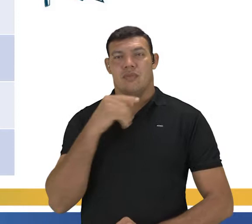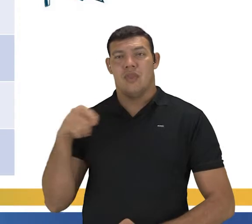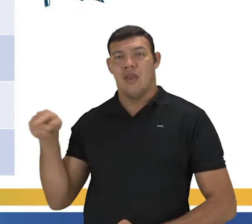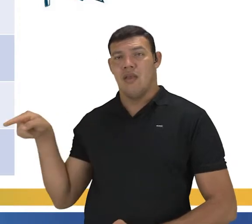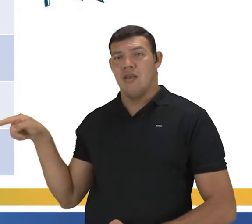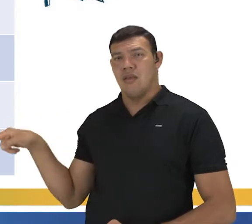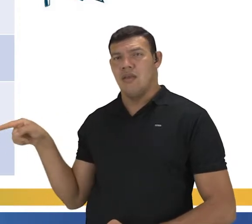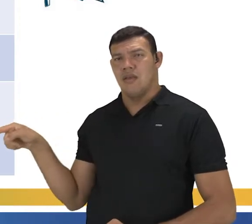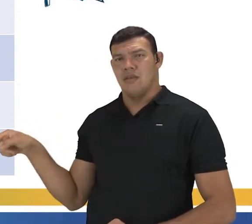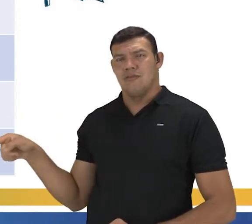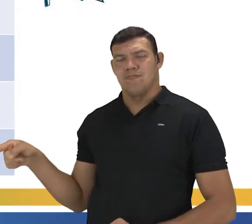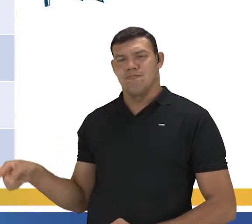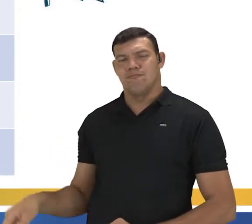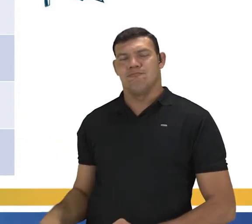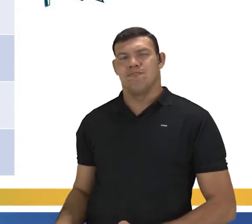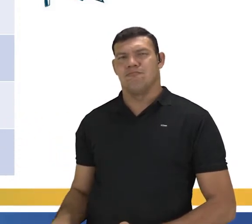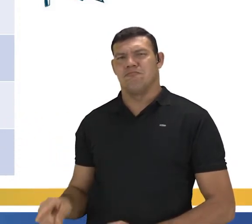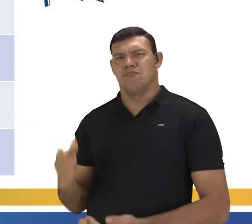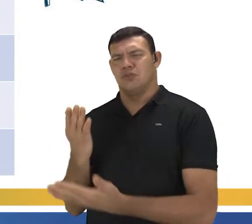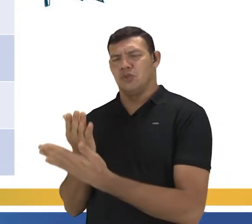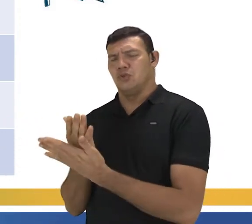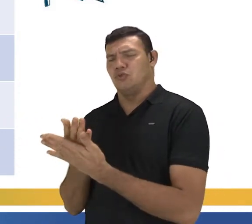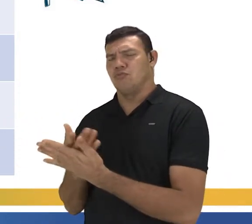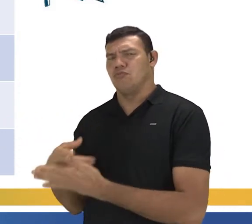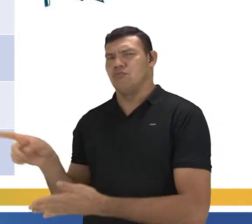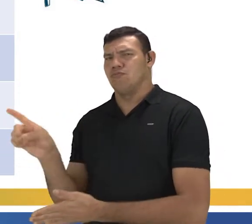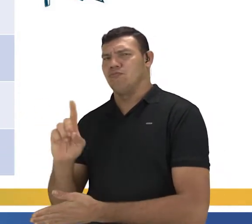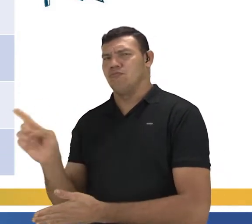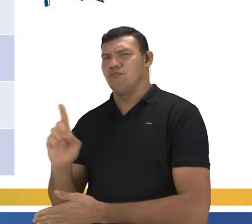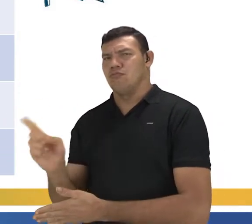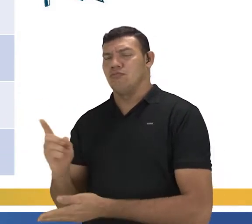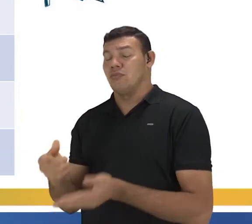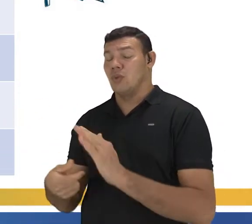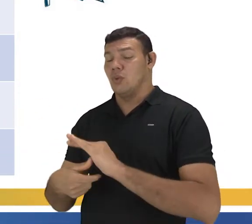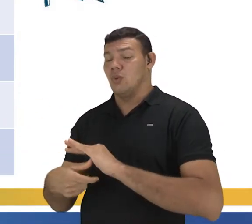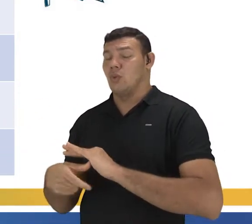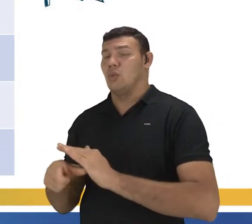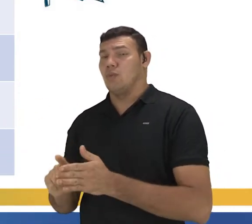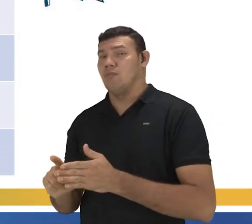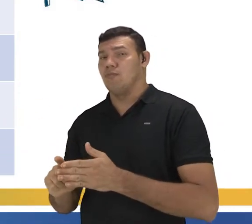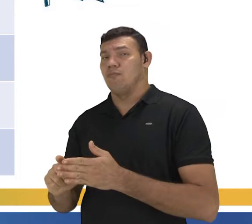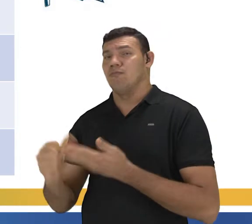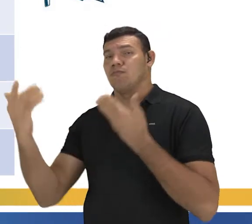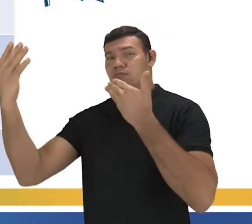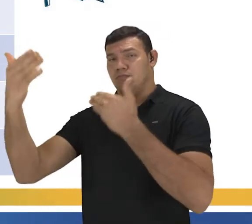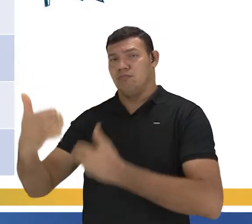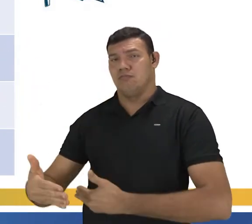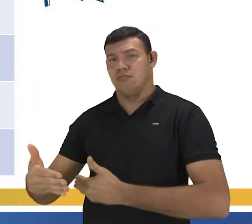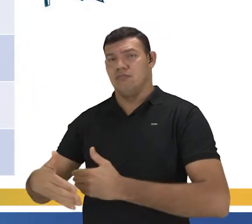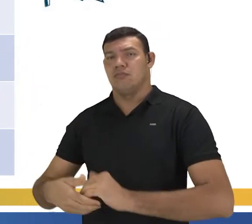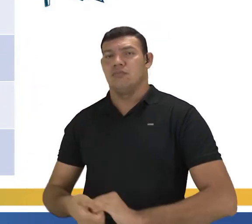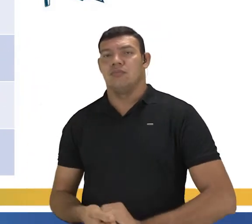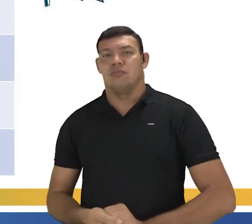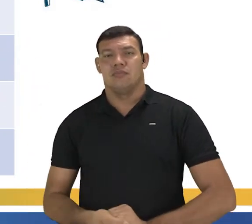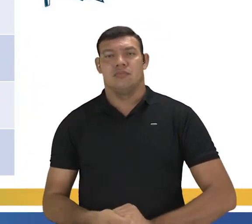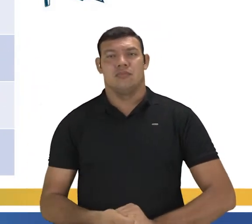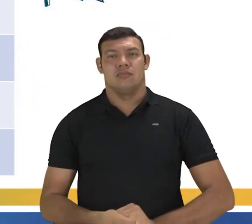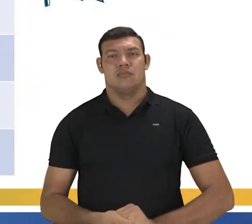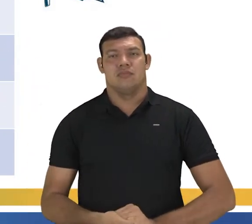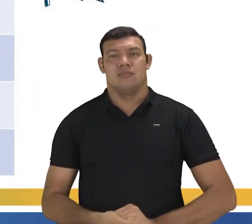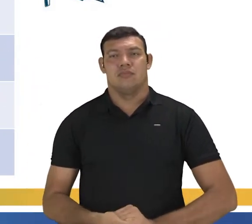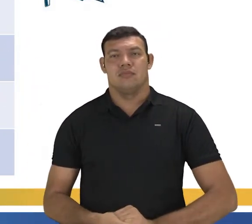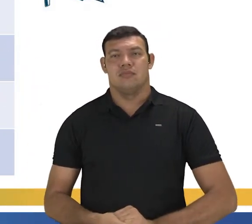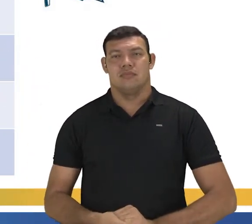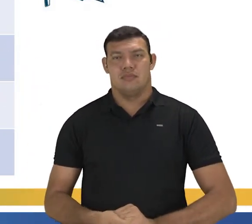redmi note não tinha história estudado ao lado de fora teste muito antes do teste tudo